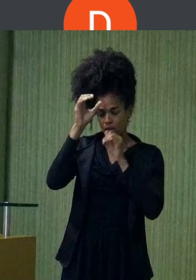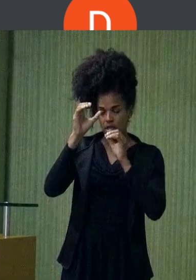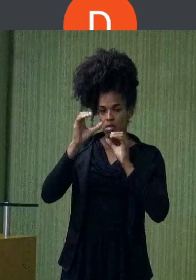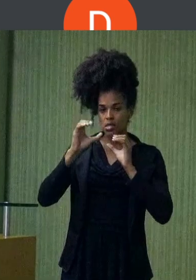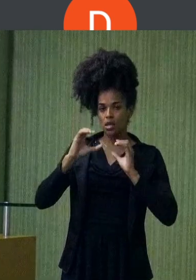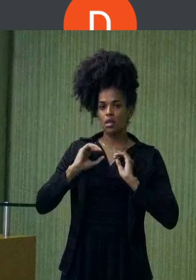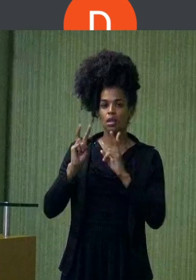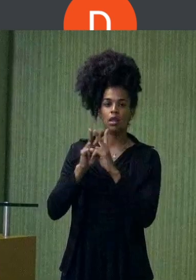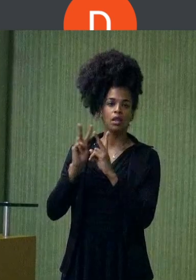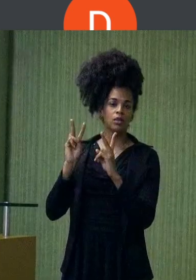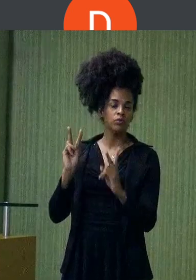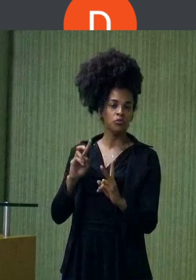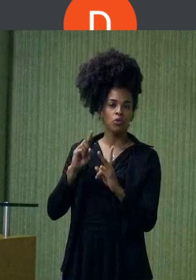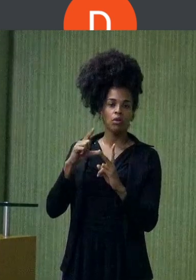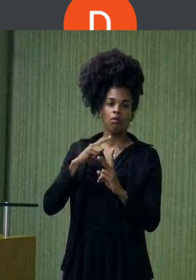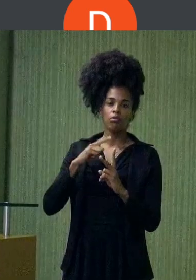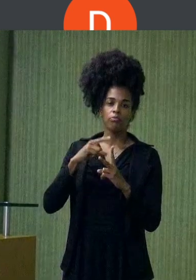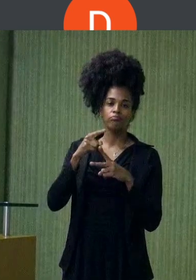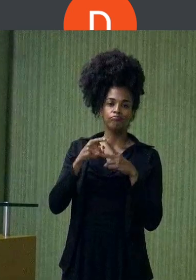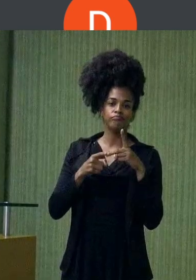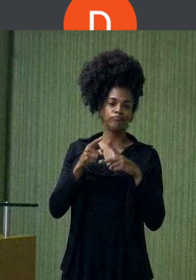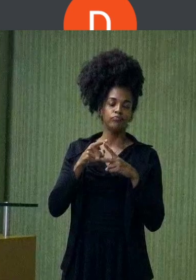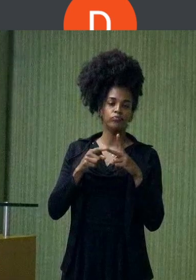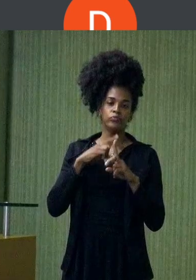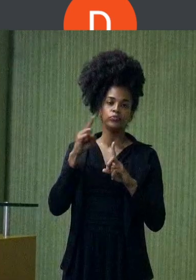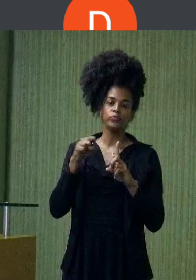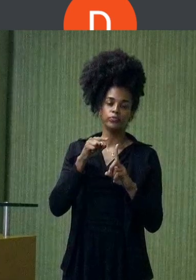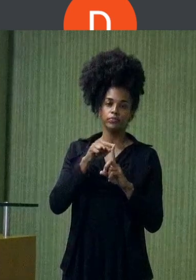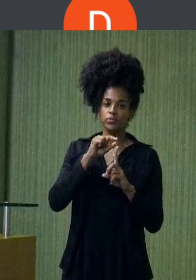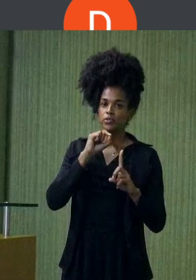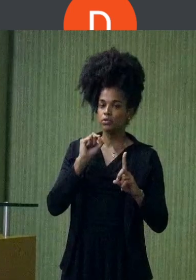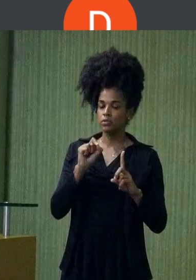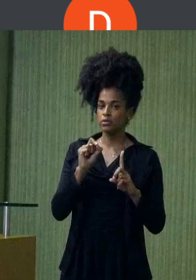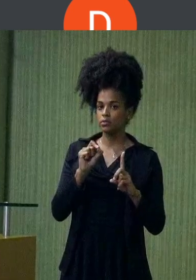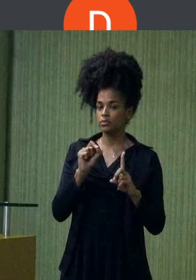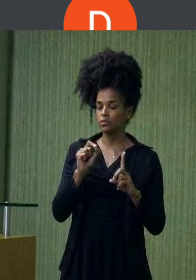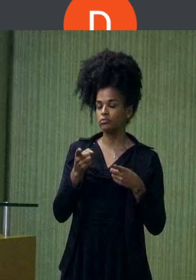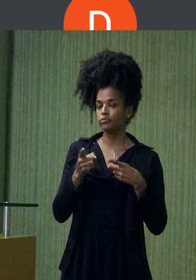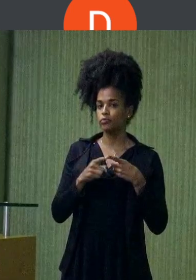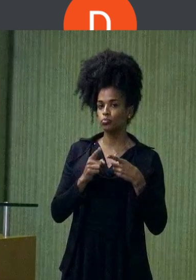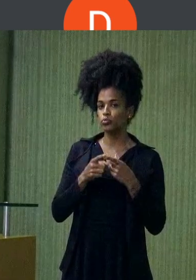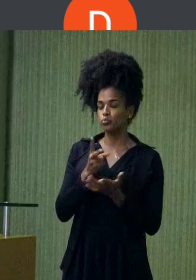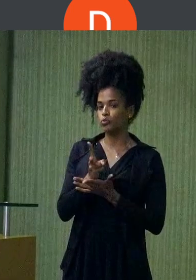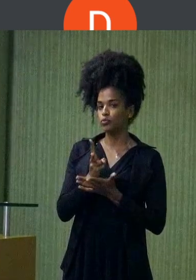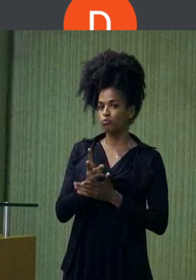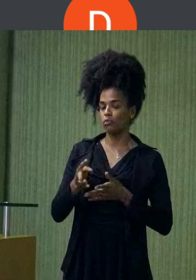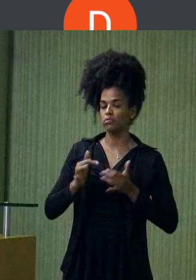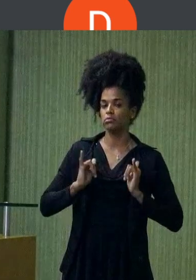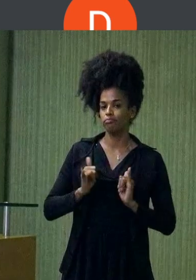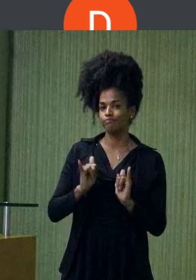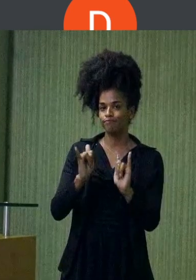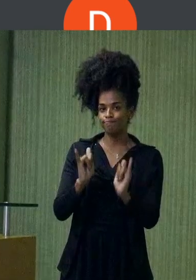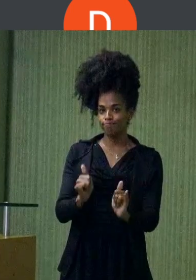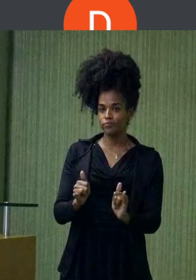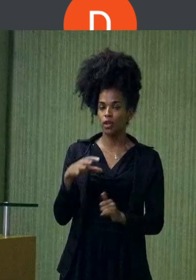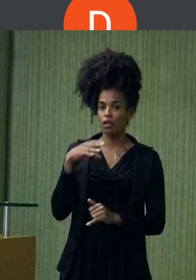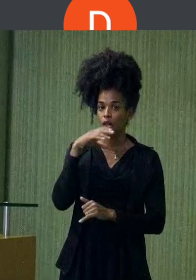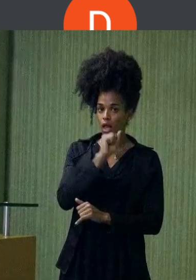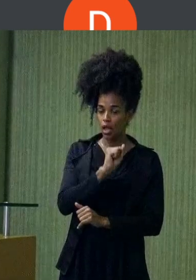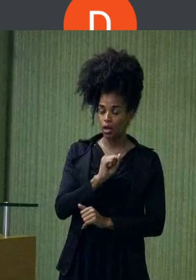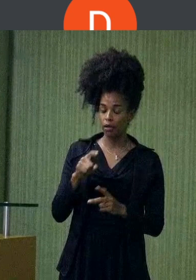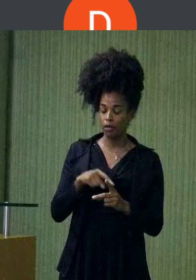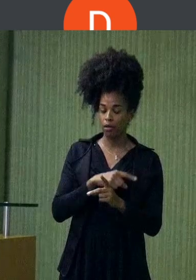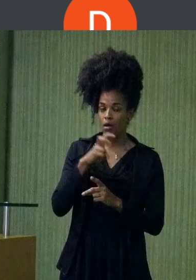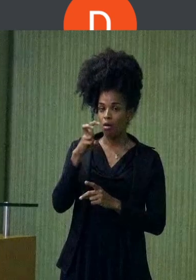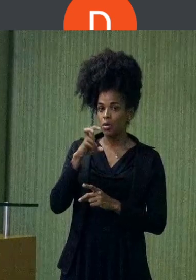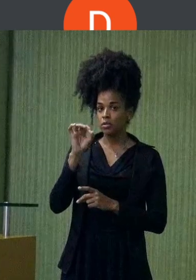duas metas né Eh nesse objetivo um é assegurar conect idade a internet de alta velocidade em 50%